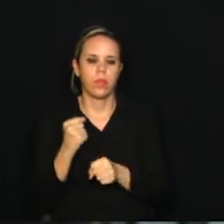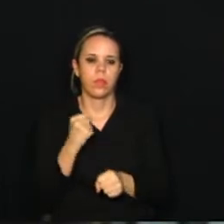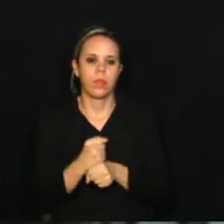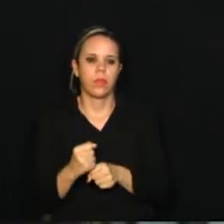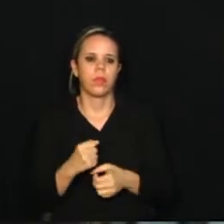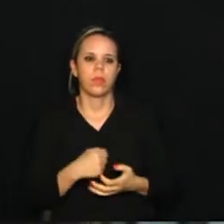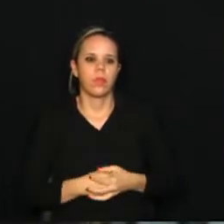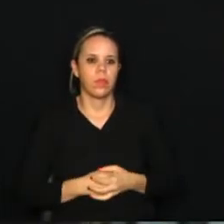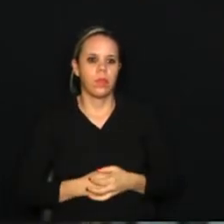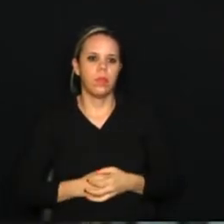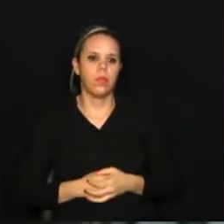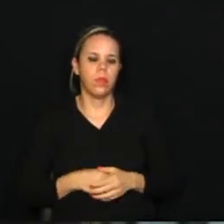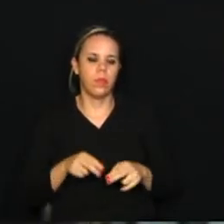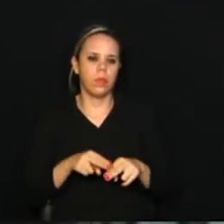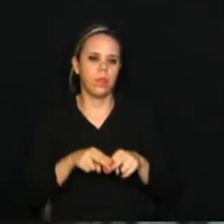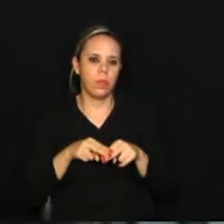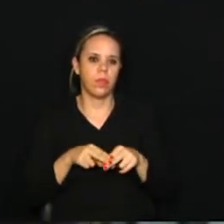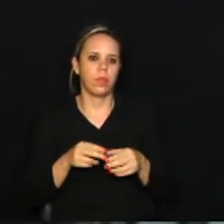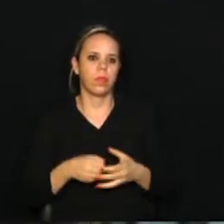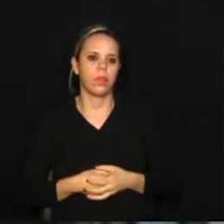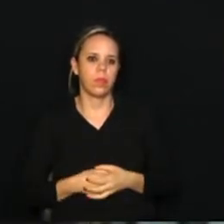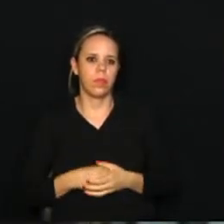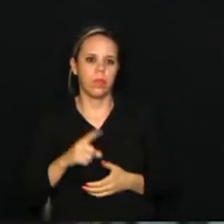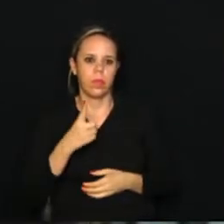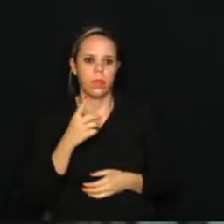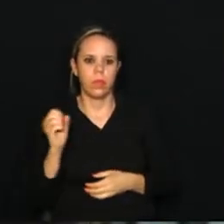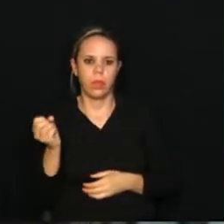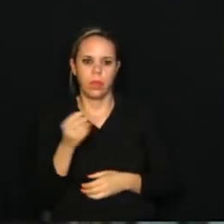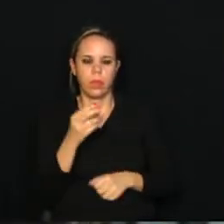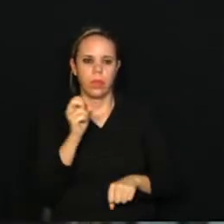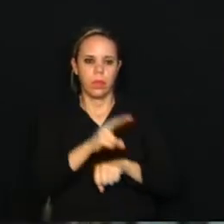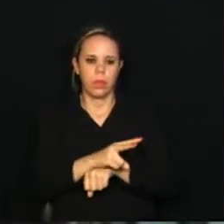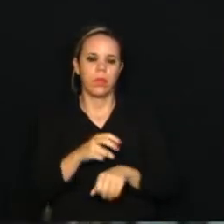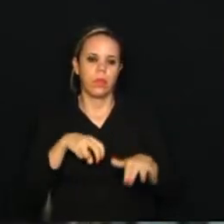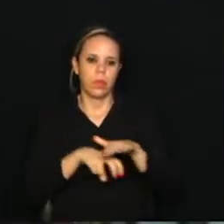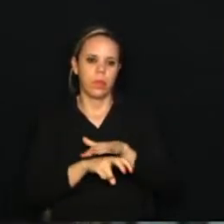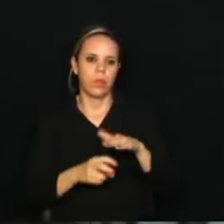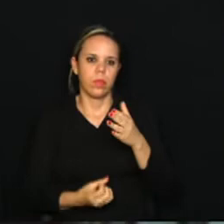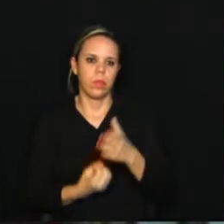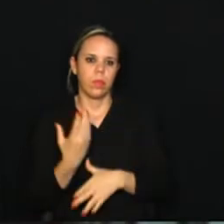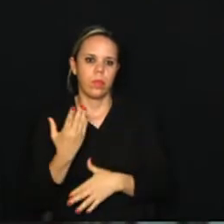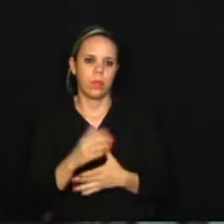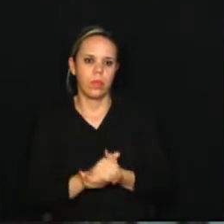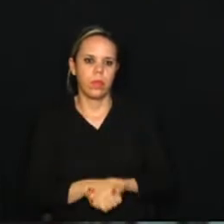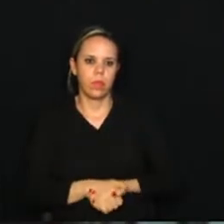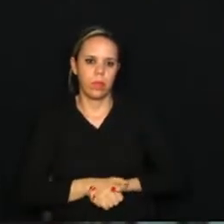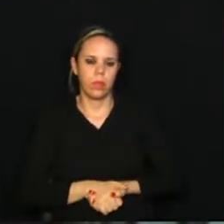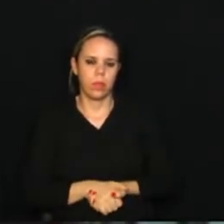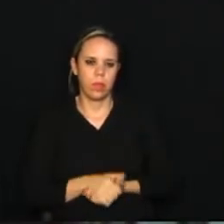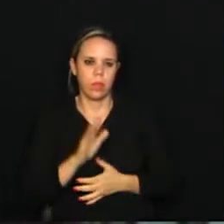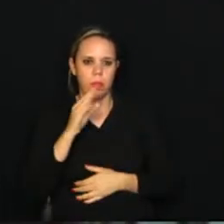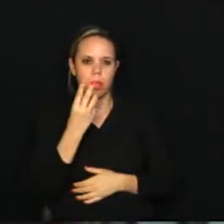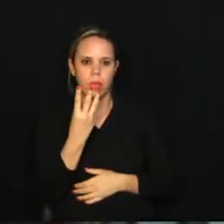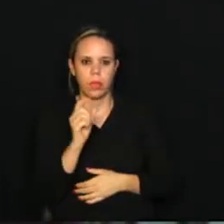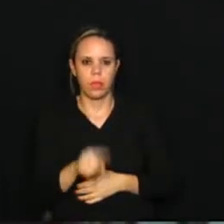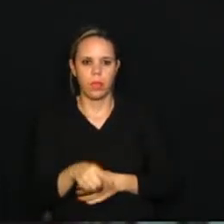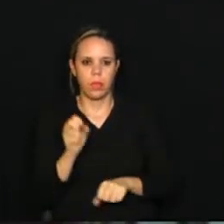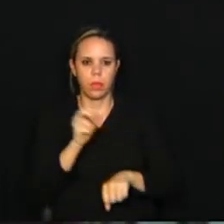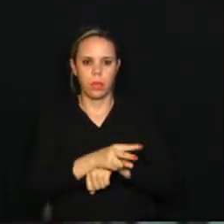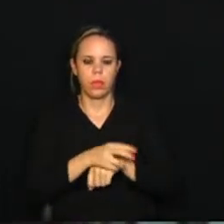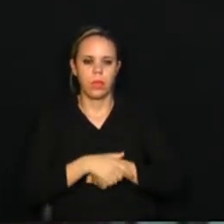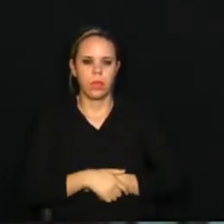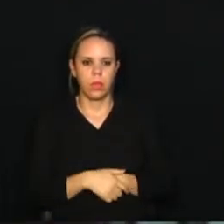né? Portanto, essas 10 novas creches devem gerar mais de 3.000